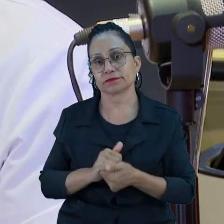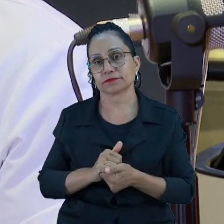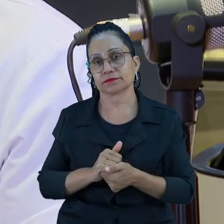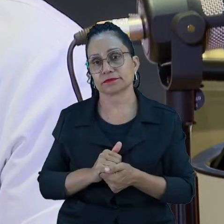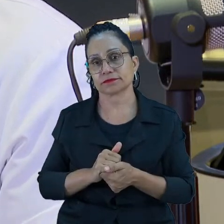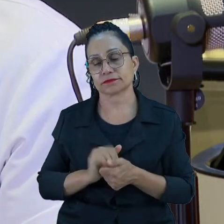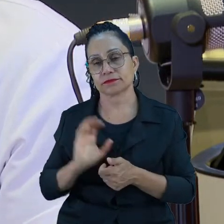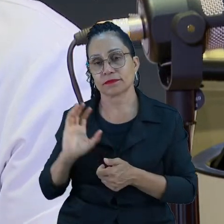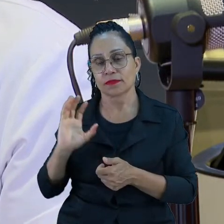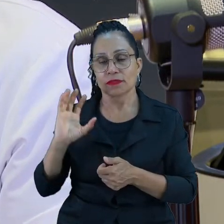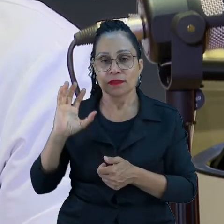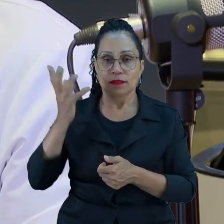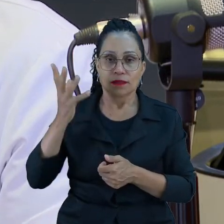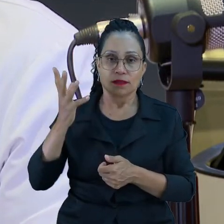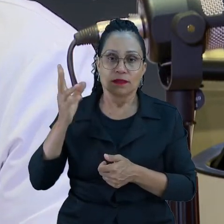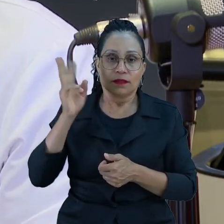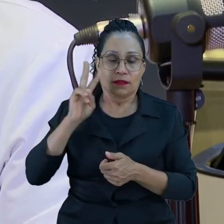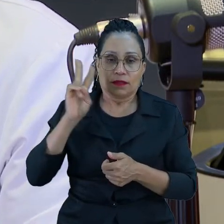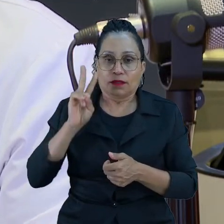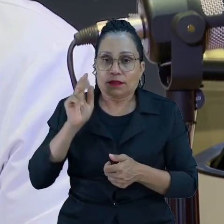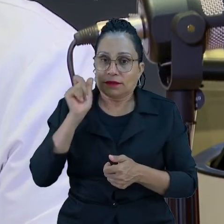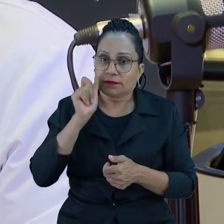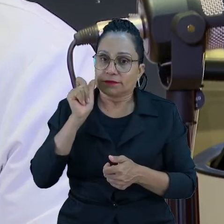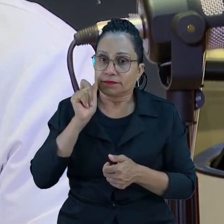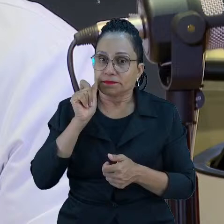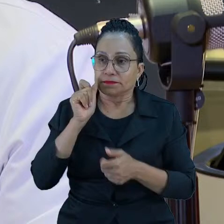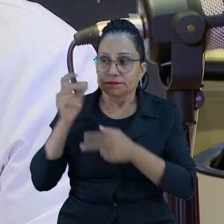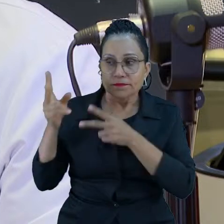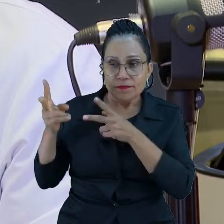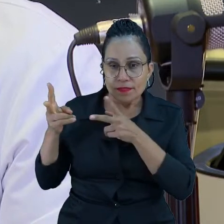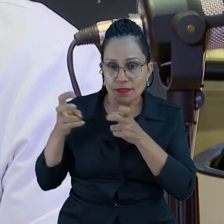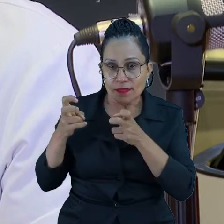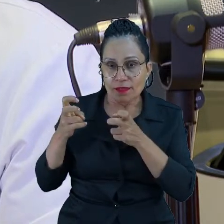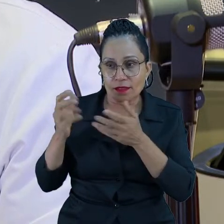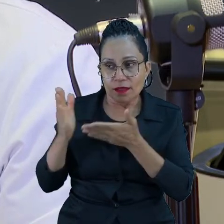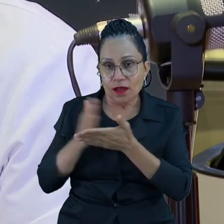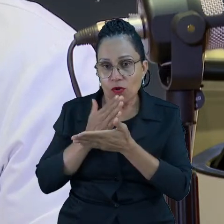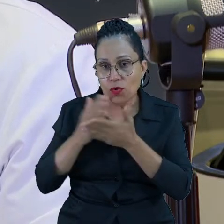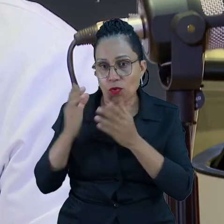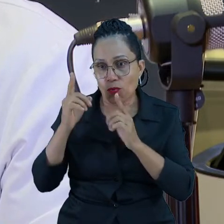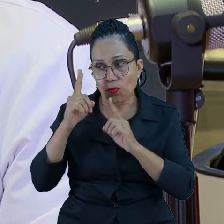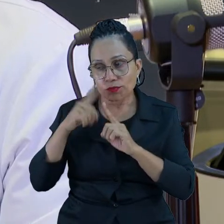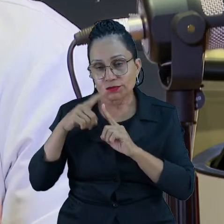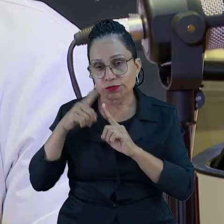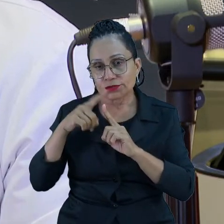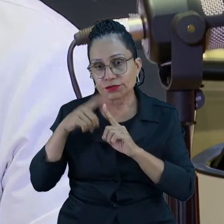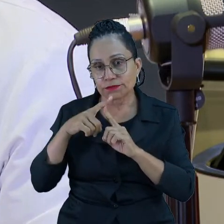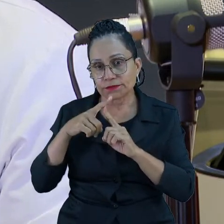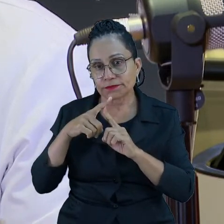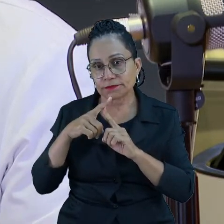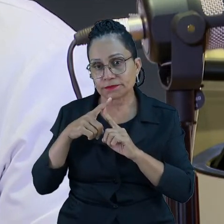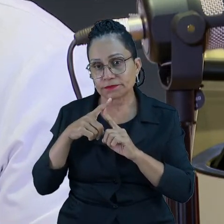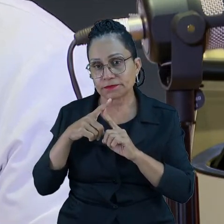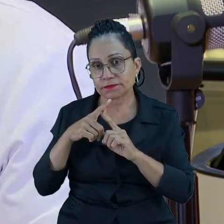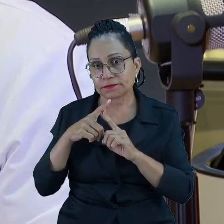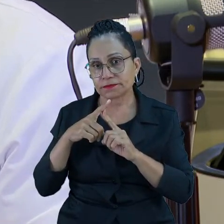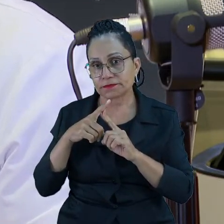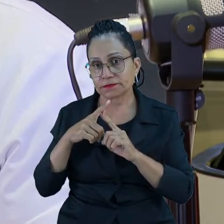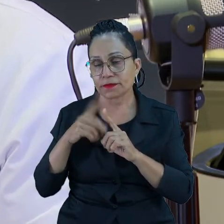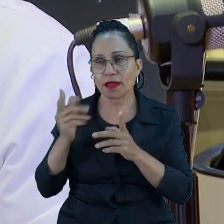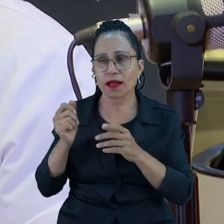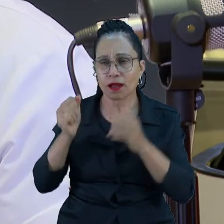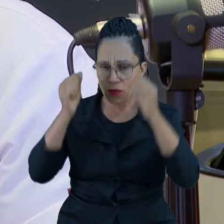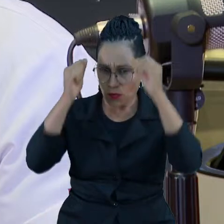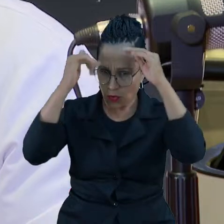Acontece casos das meninas saberem ou identificarem muitas vezes algum tipo de... porque a gente não pergunta, seu filho é autista. A gente